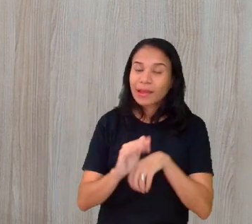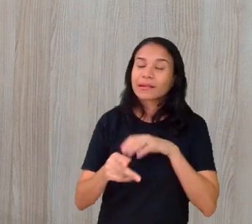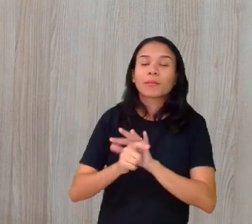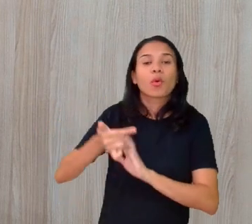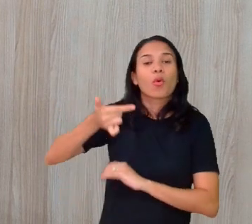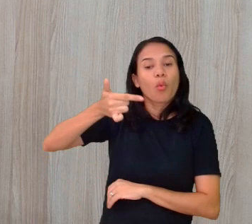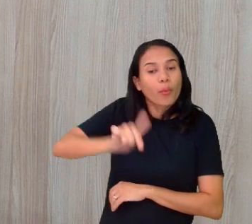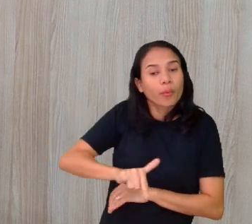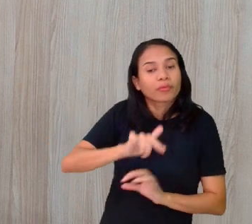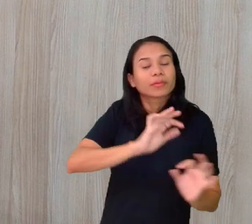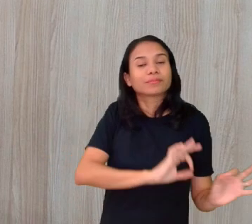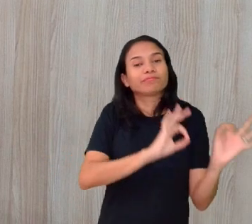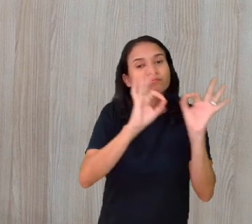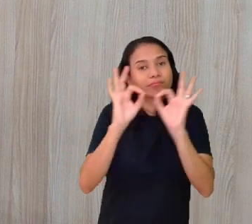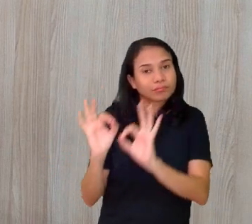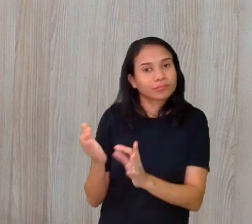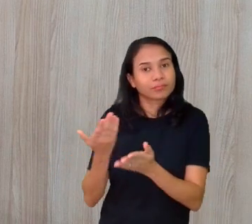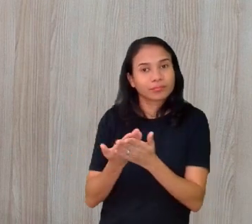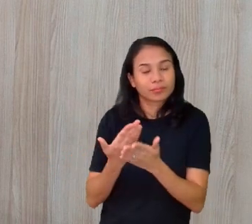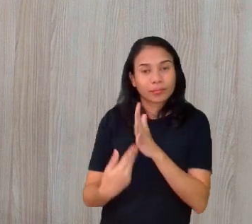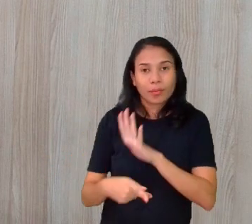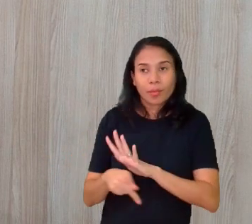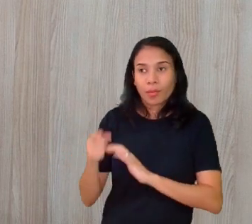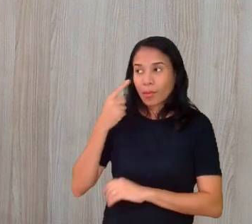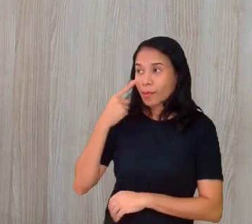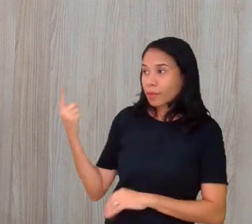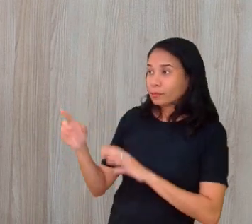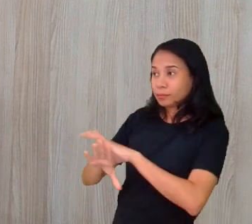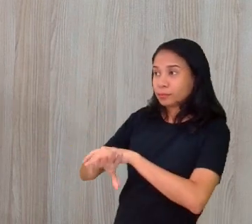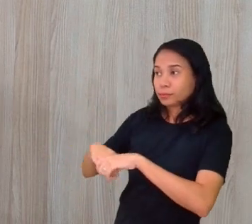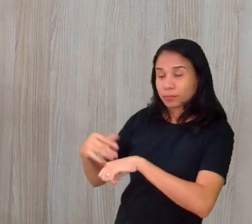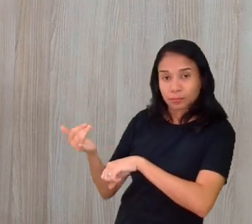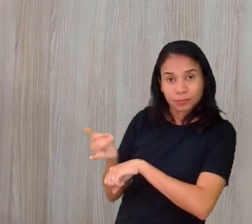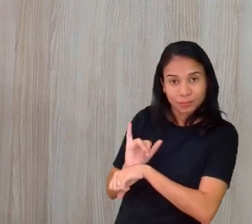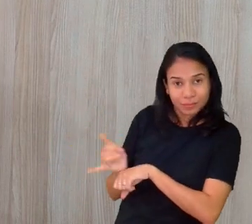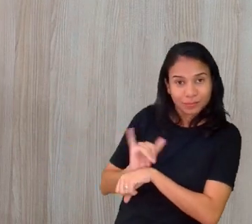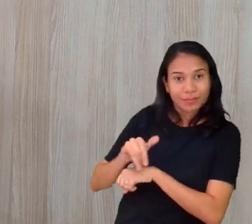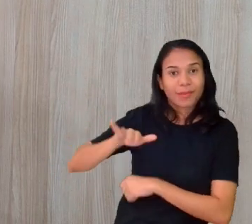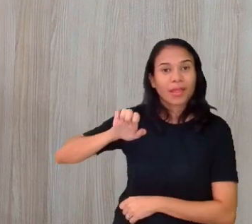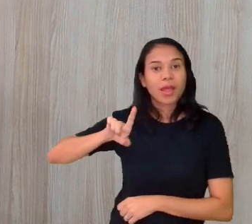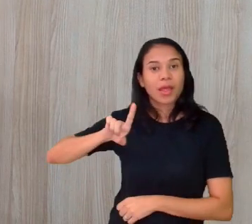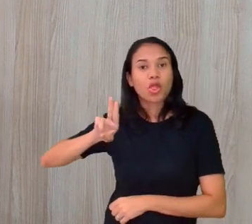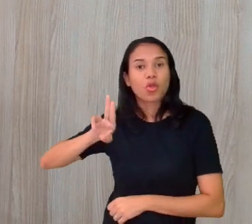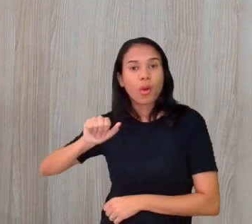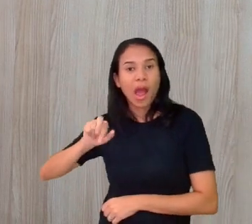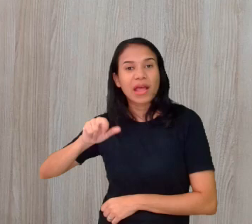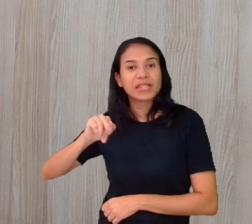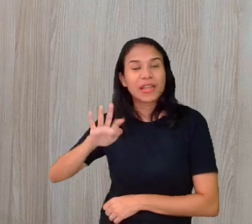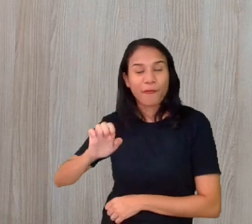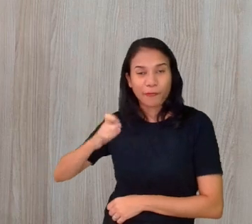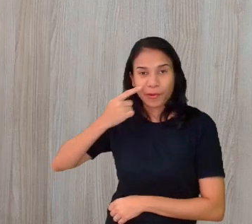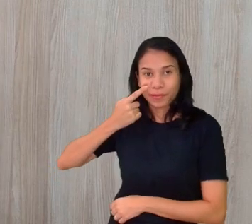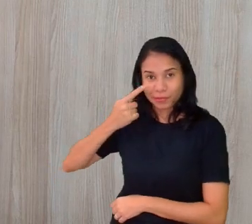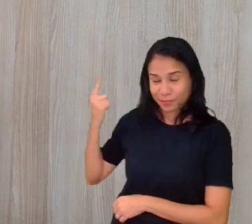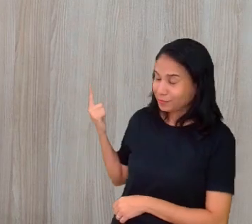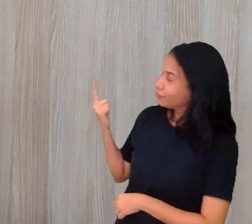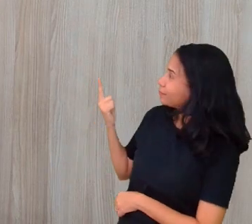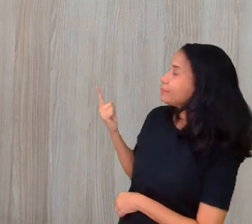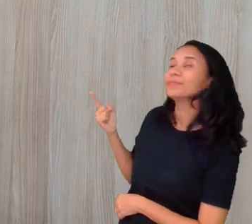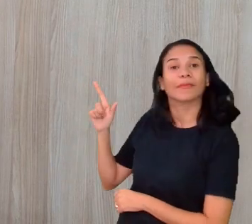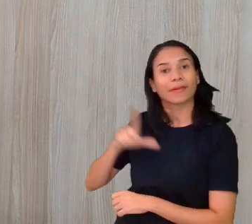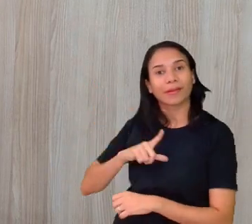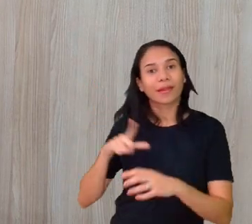reprisada. Ela vai para o canal, ó aqui, ó, Educa Recife aqui, ó. Estão vendo? Então